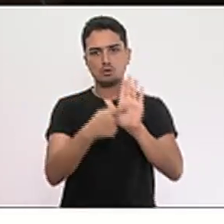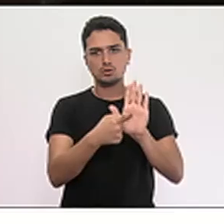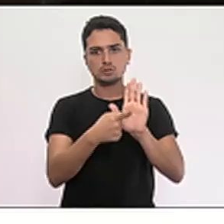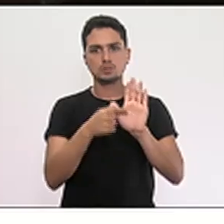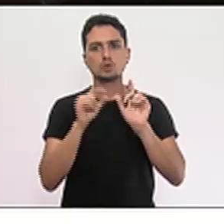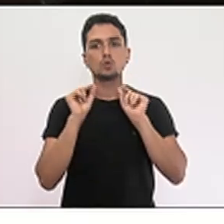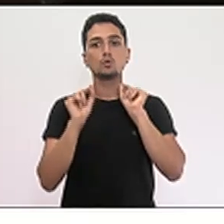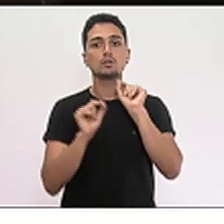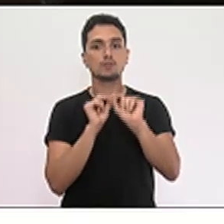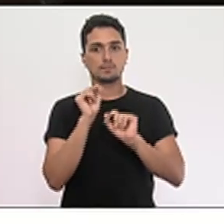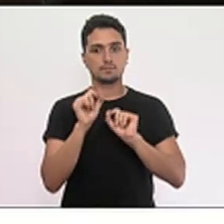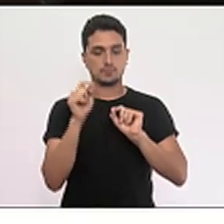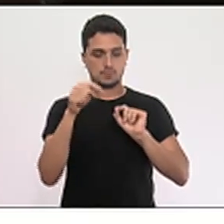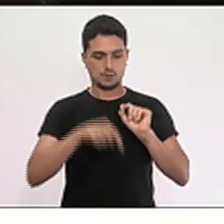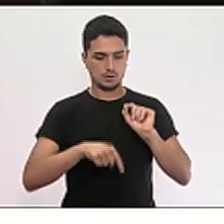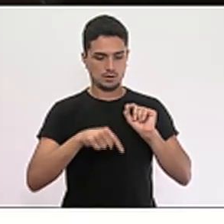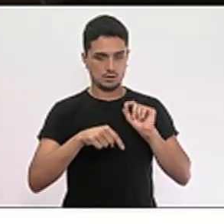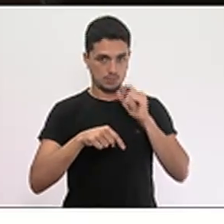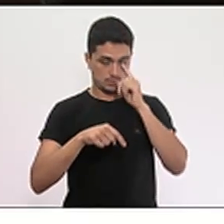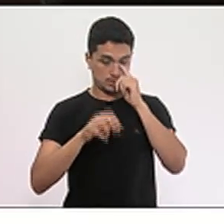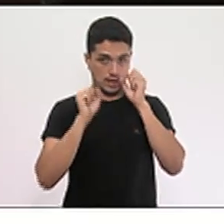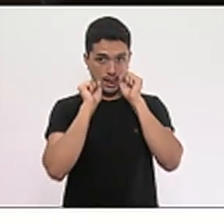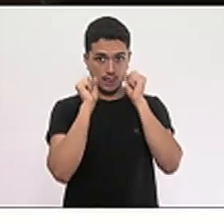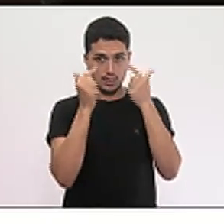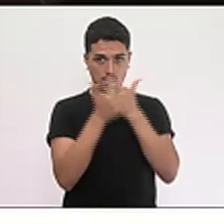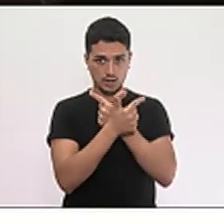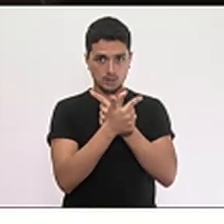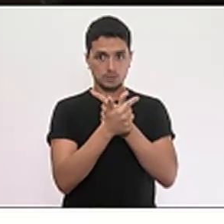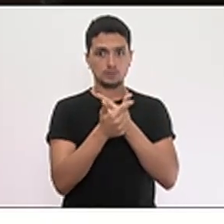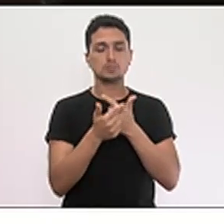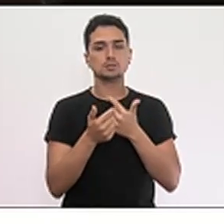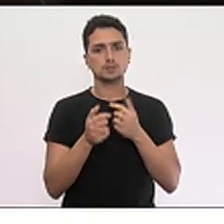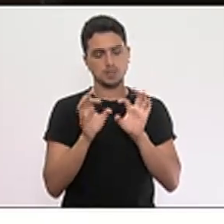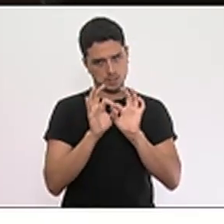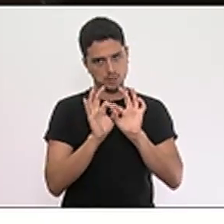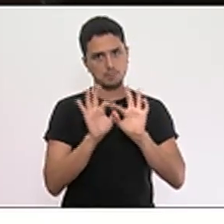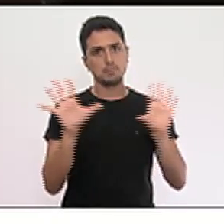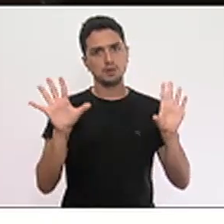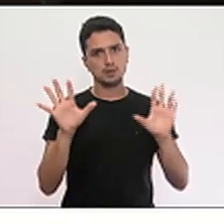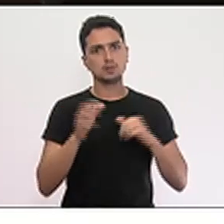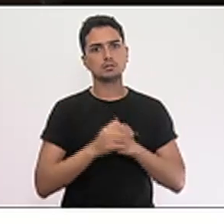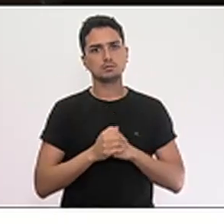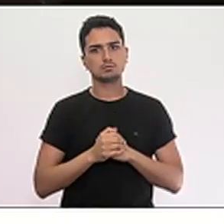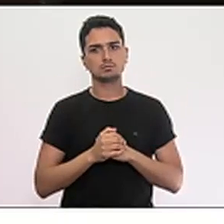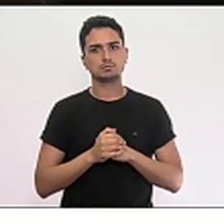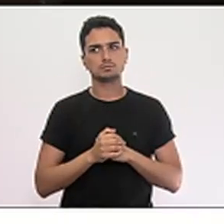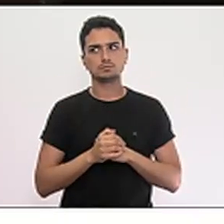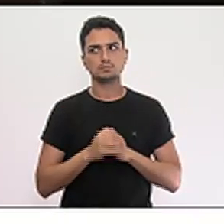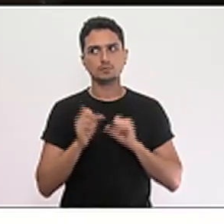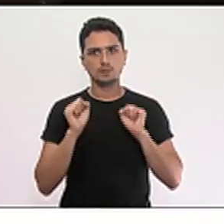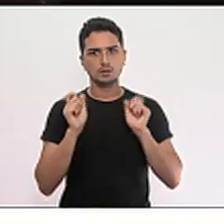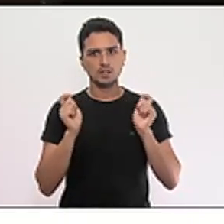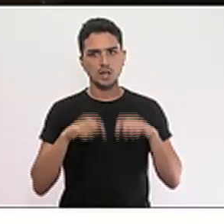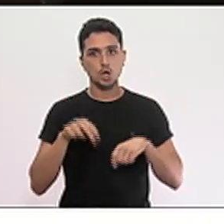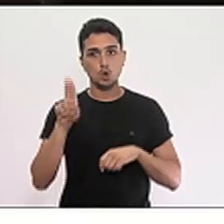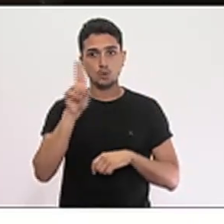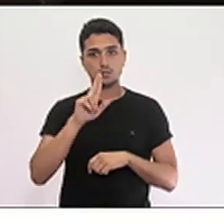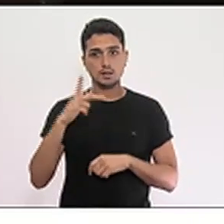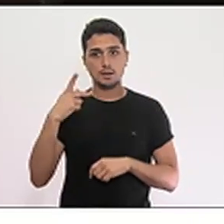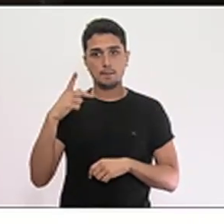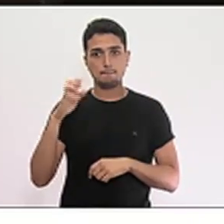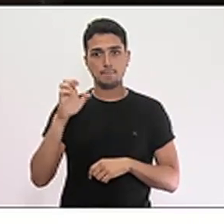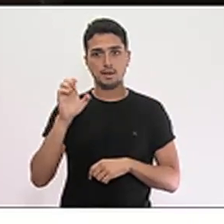casa autoriza o Poder Executivo a utilizar os royalties do petróleo que não